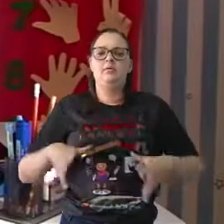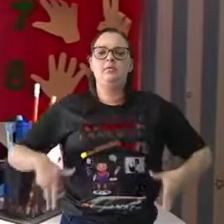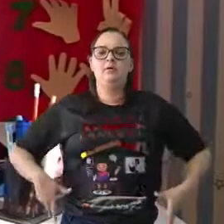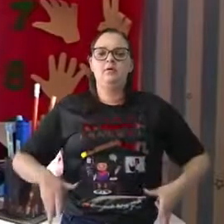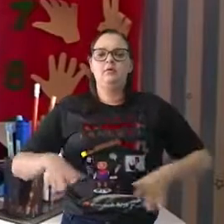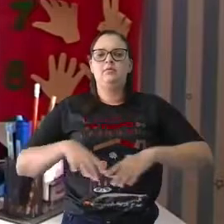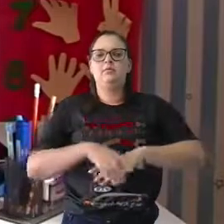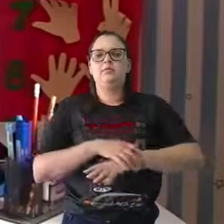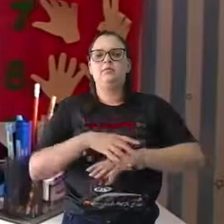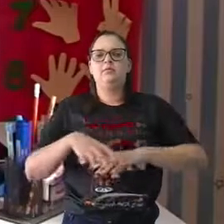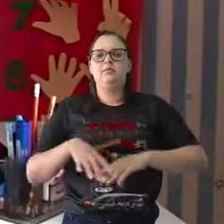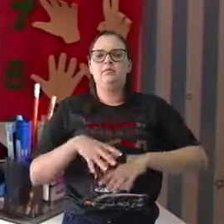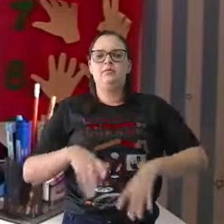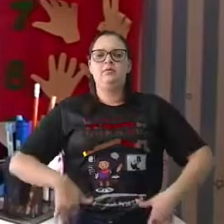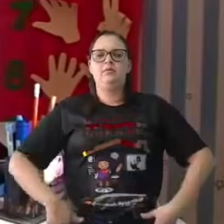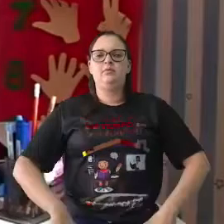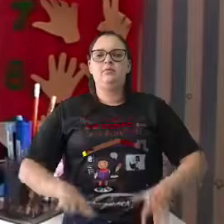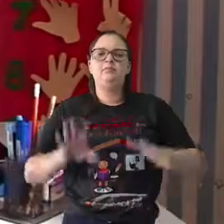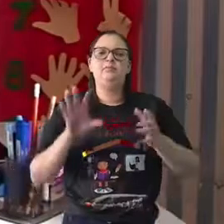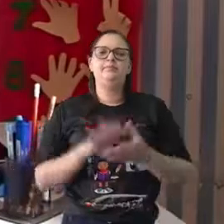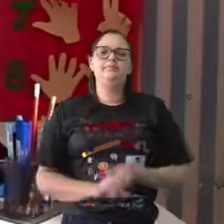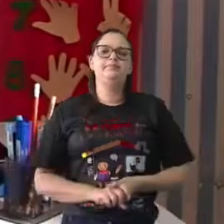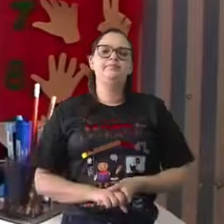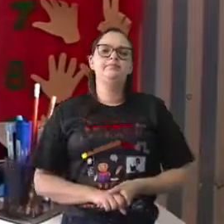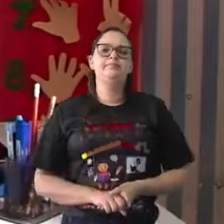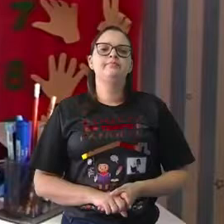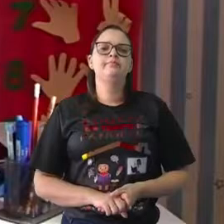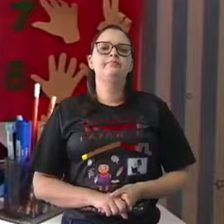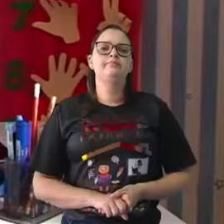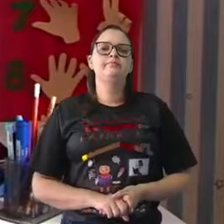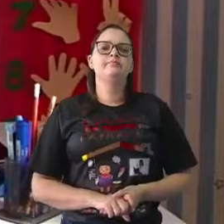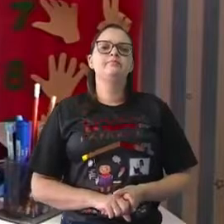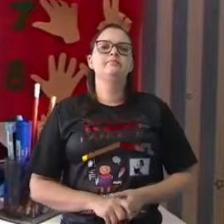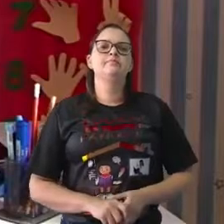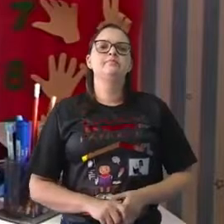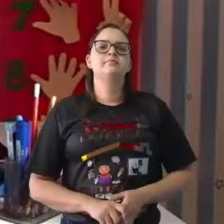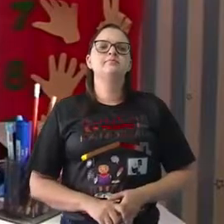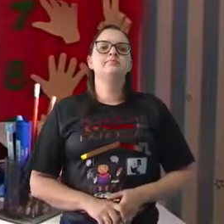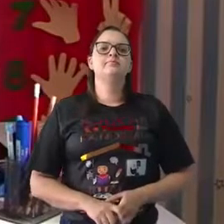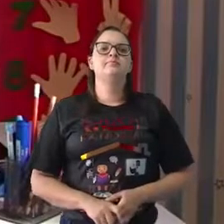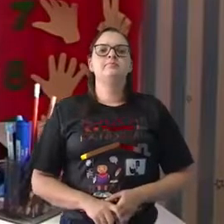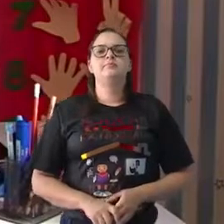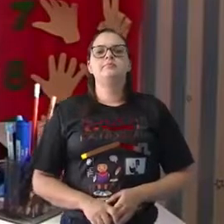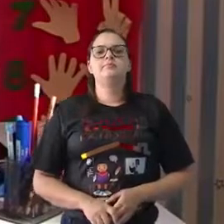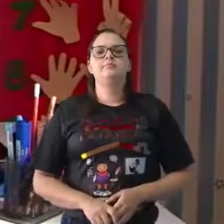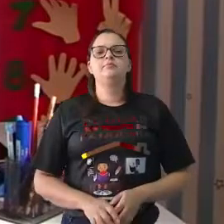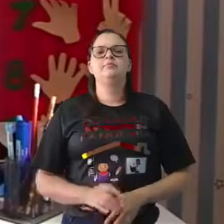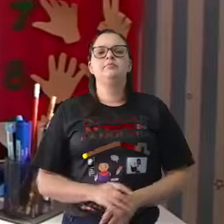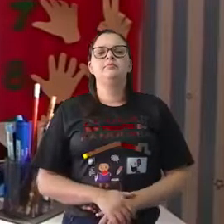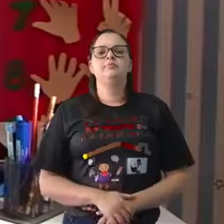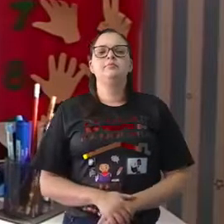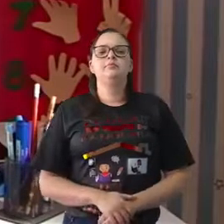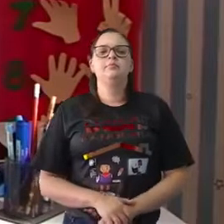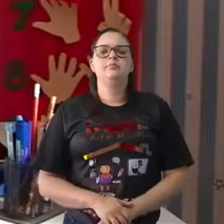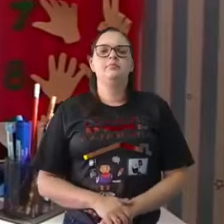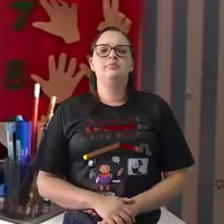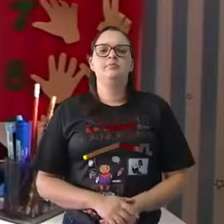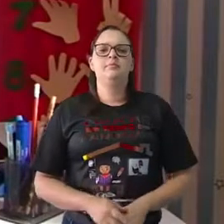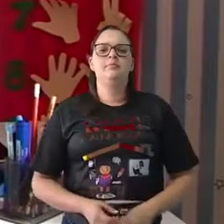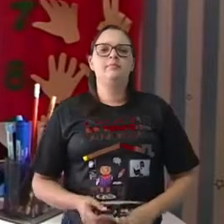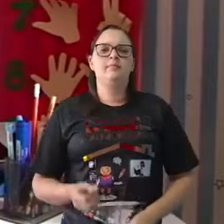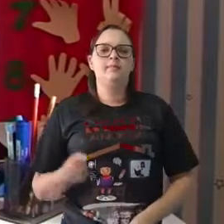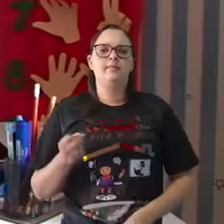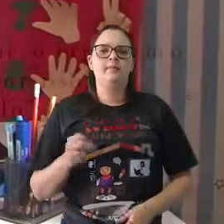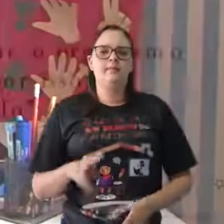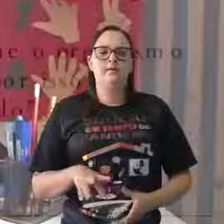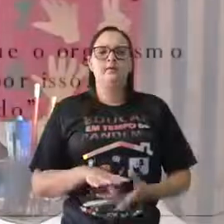Então, a adrenalina é quem coordena tudo isso, tá certo? Então, ela é produzida pelas suprarrenais. E outro sintoma da